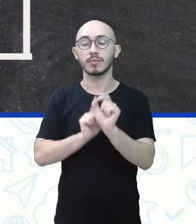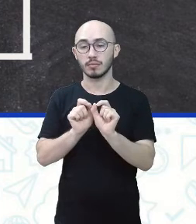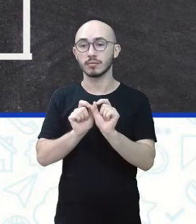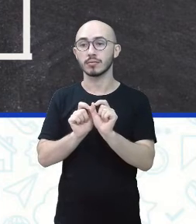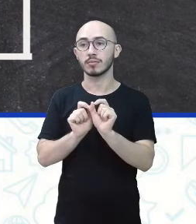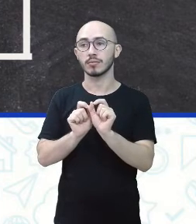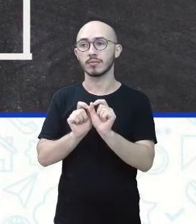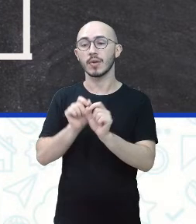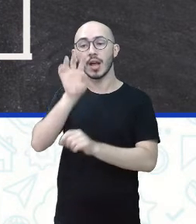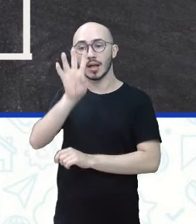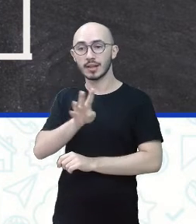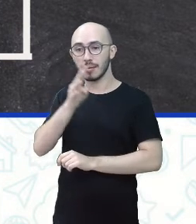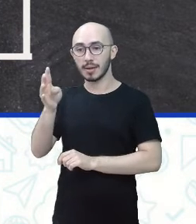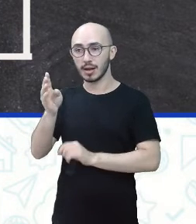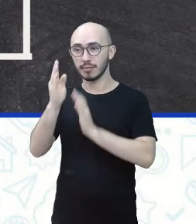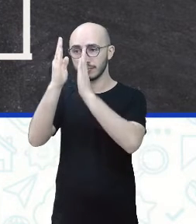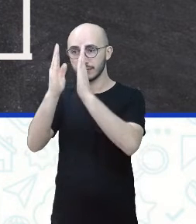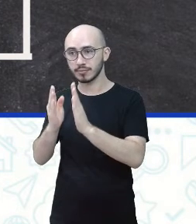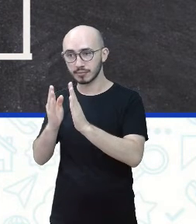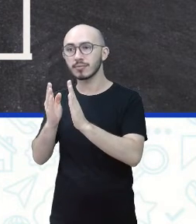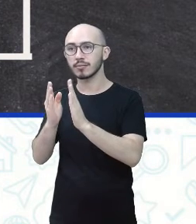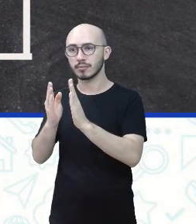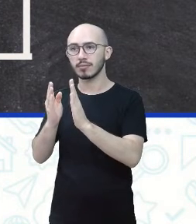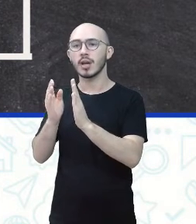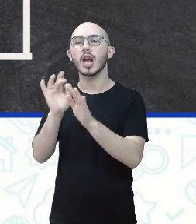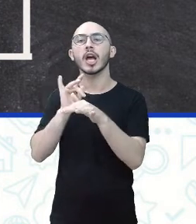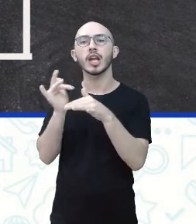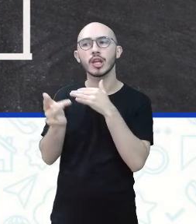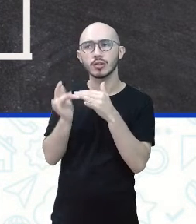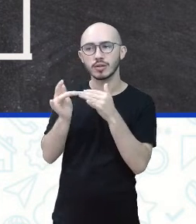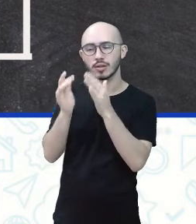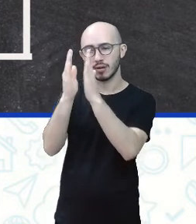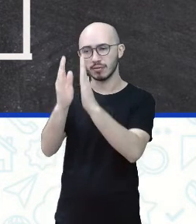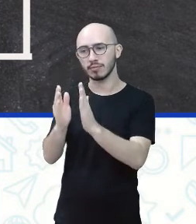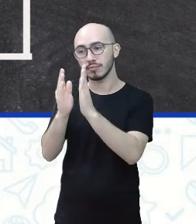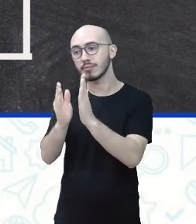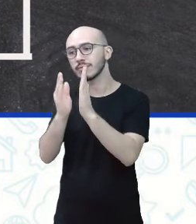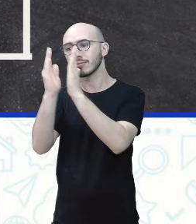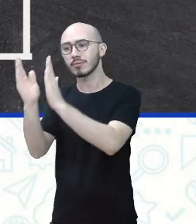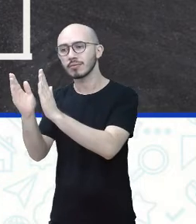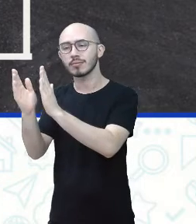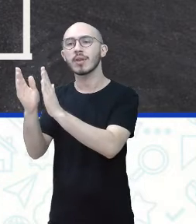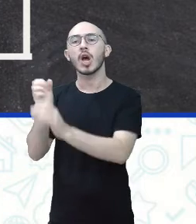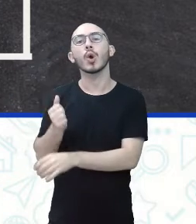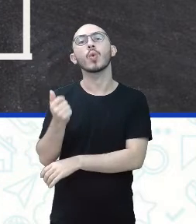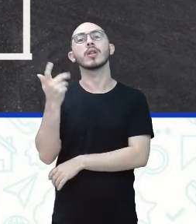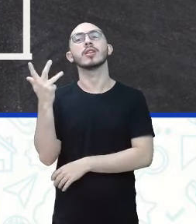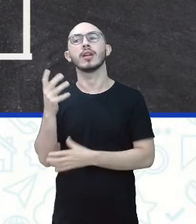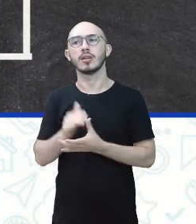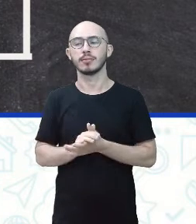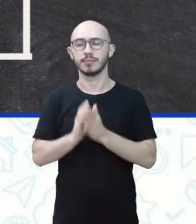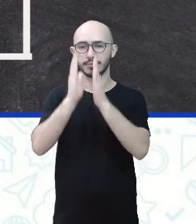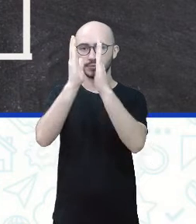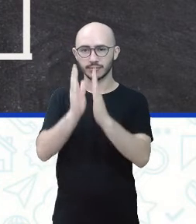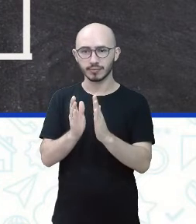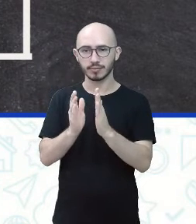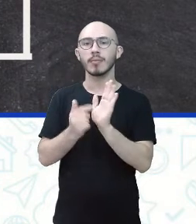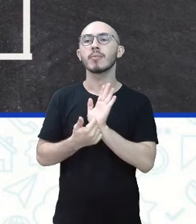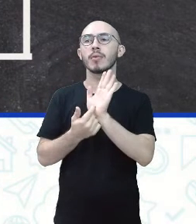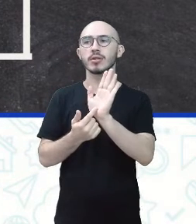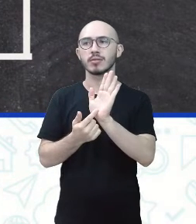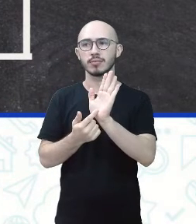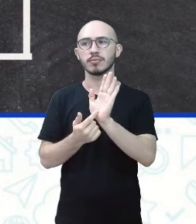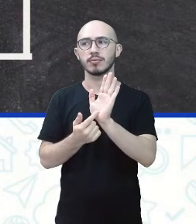sociais e colocando na segunda coluna a quantidade respectiva a cada uma delas. Então, ali, ó, na ordem que está aparecendo,